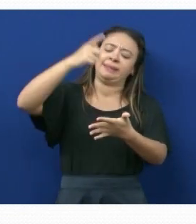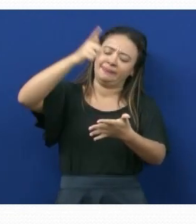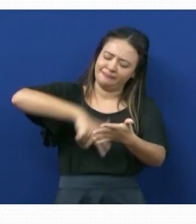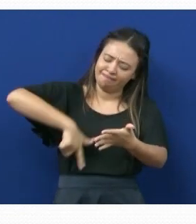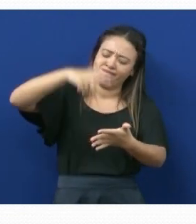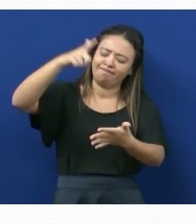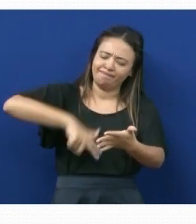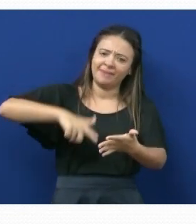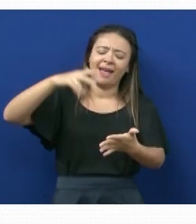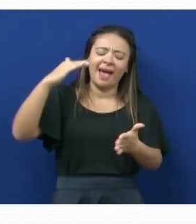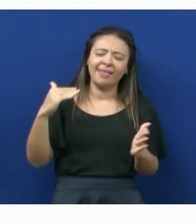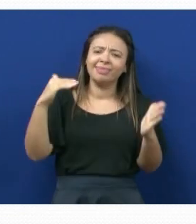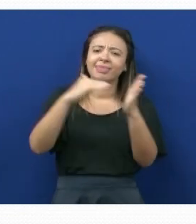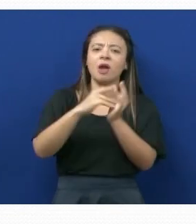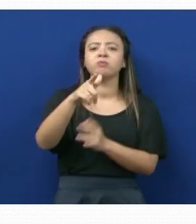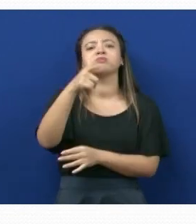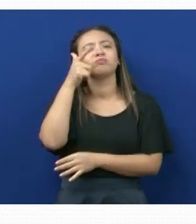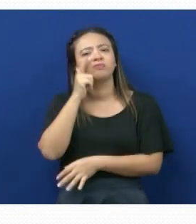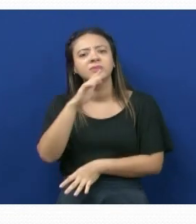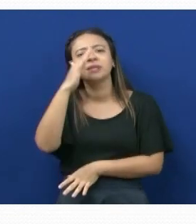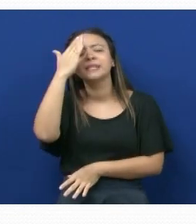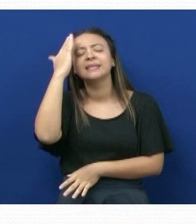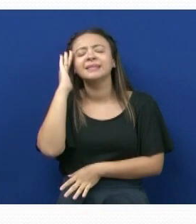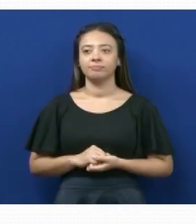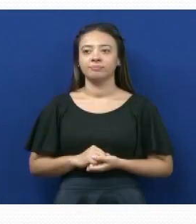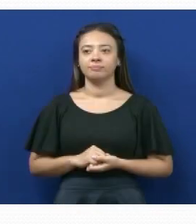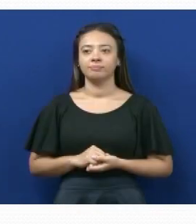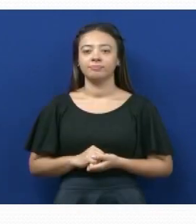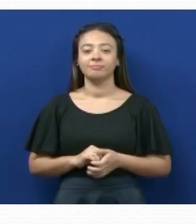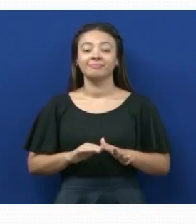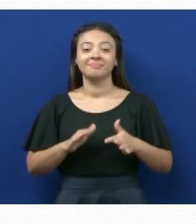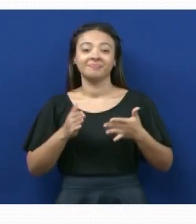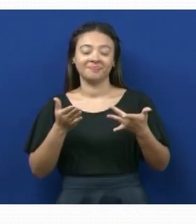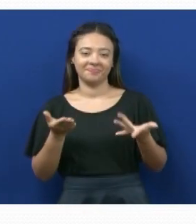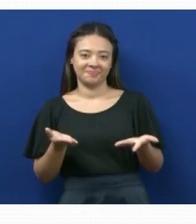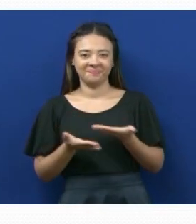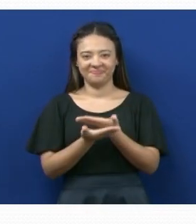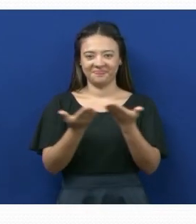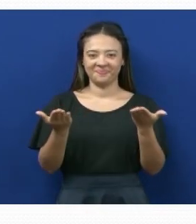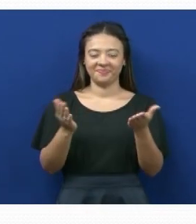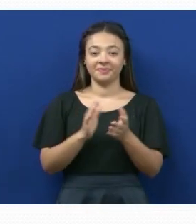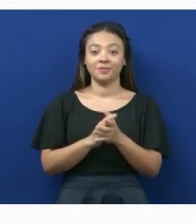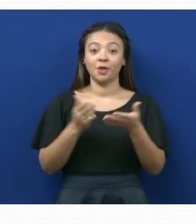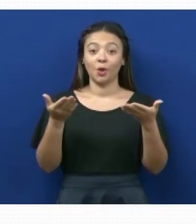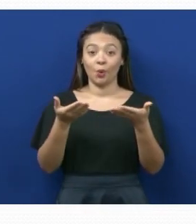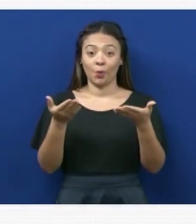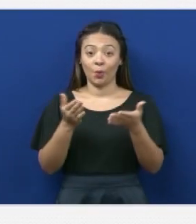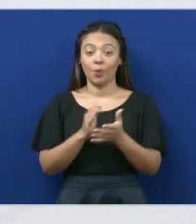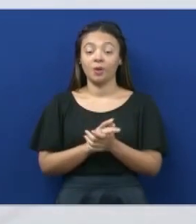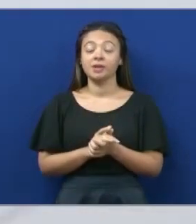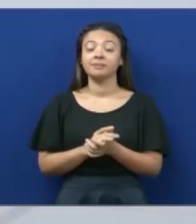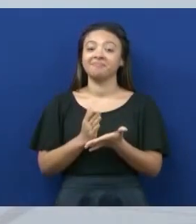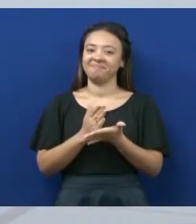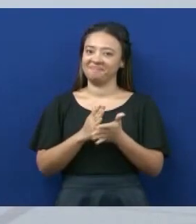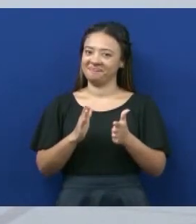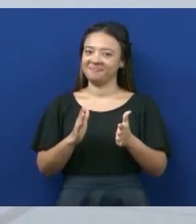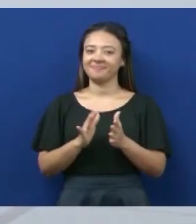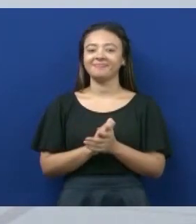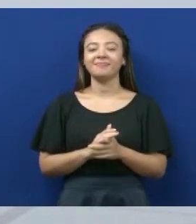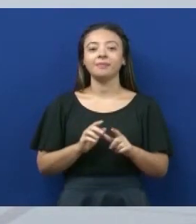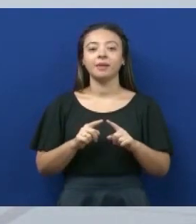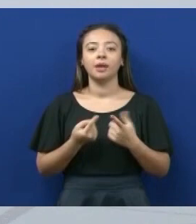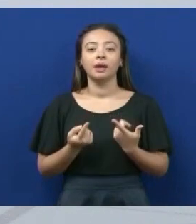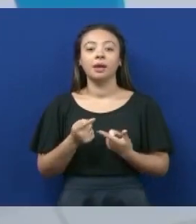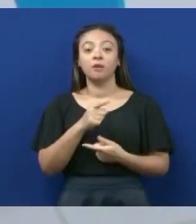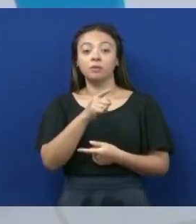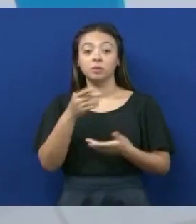possa compreender tudo aquilo que o personagem está falando. Então, pessoal, nós vamos parando por aqui e aí vocês